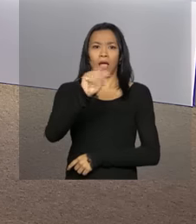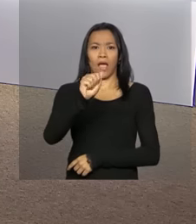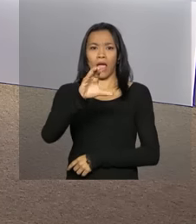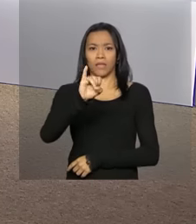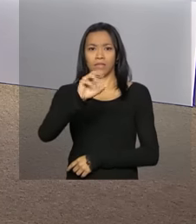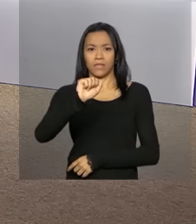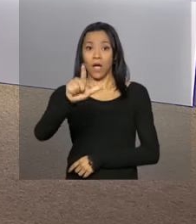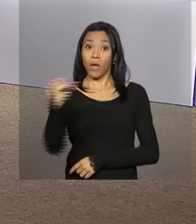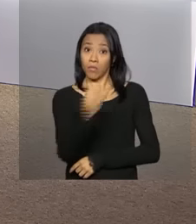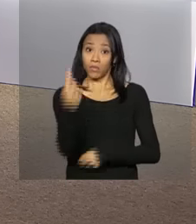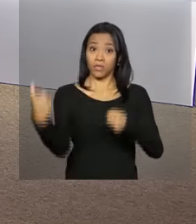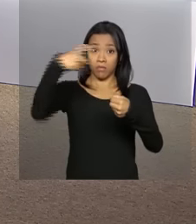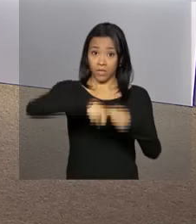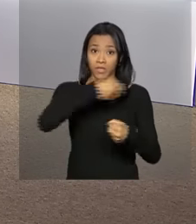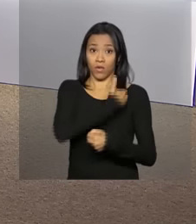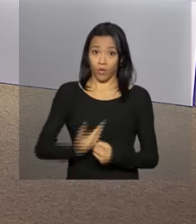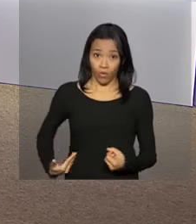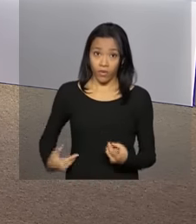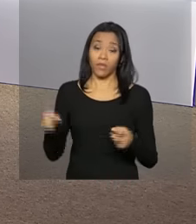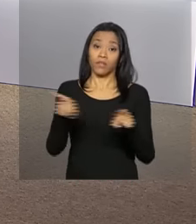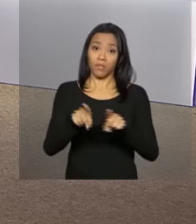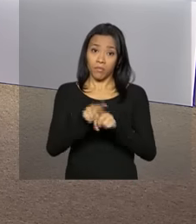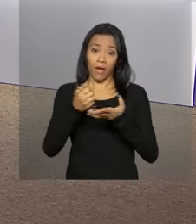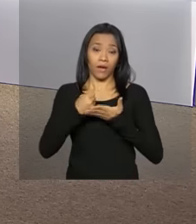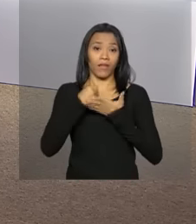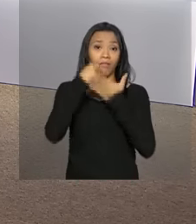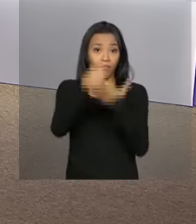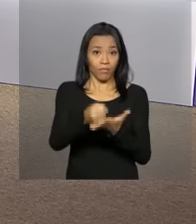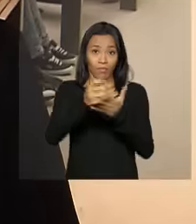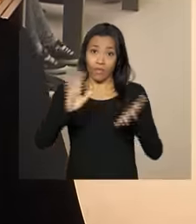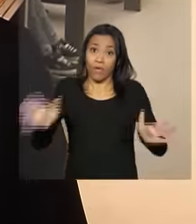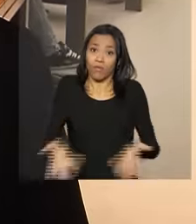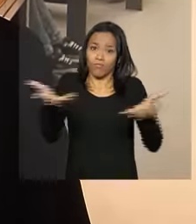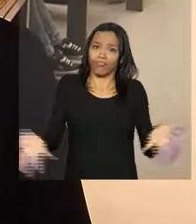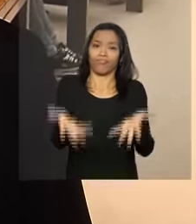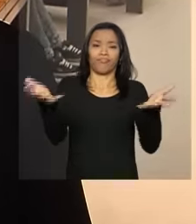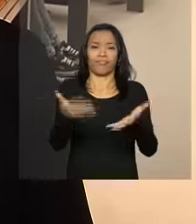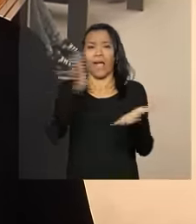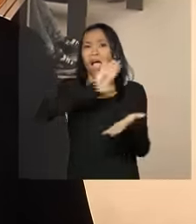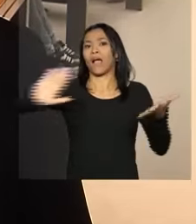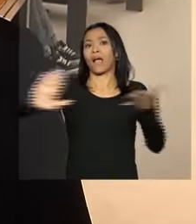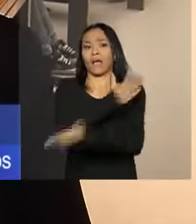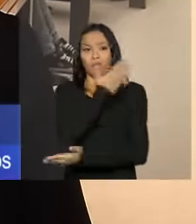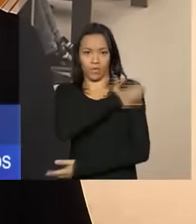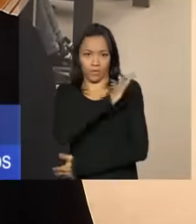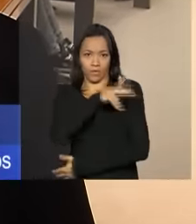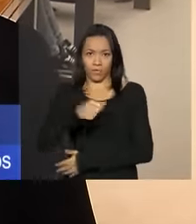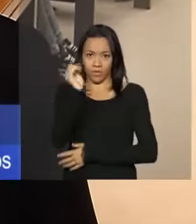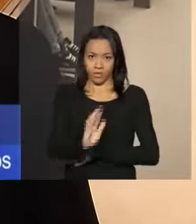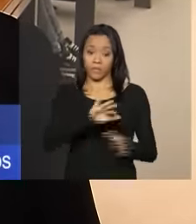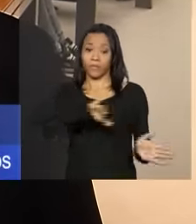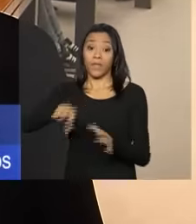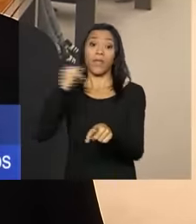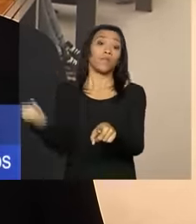das parcerias entre governos para a superação do racismo no país é importante destacar as políticas que nós já